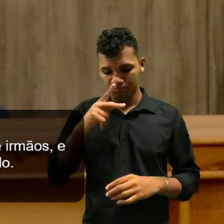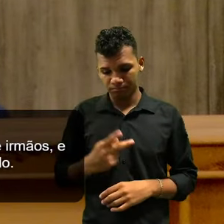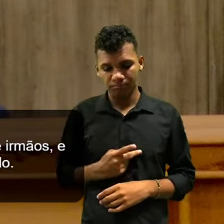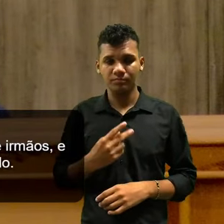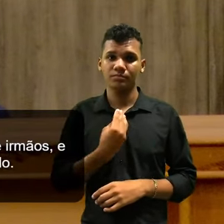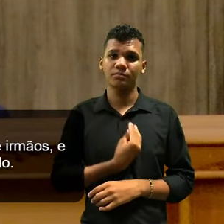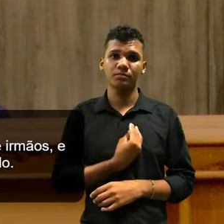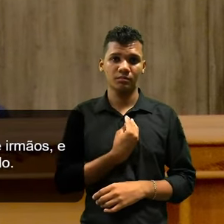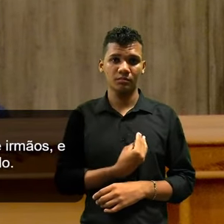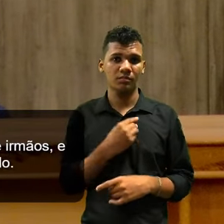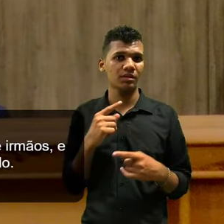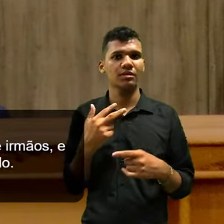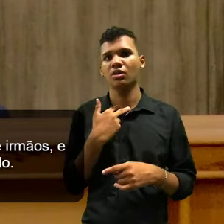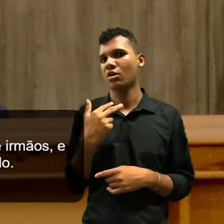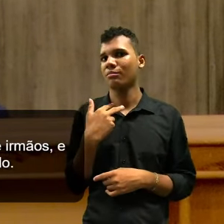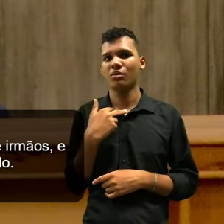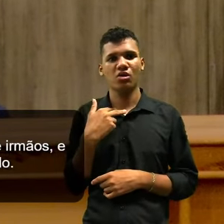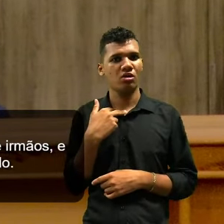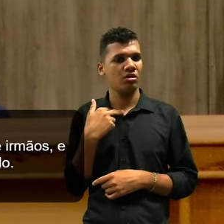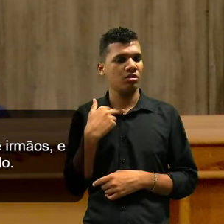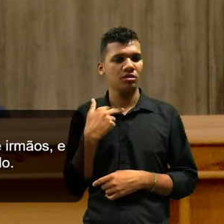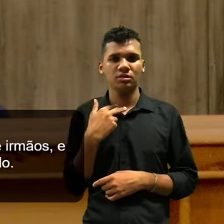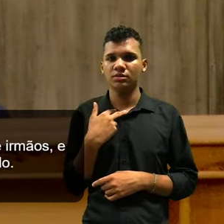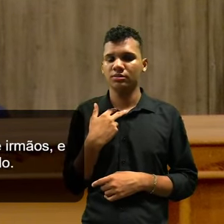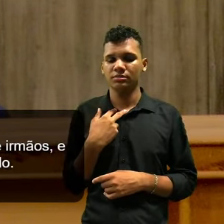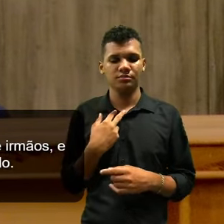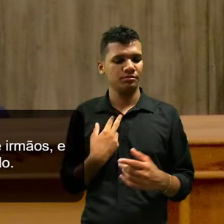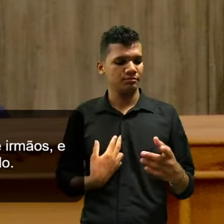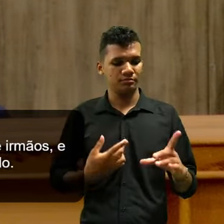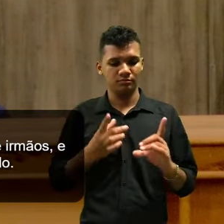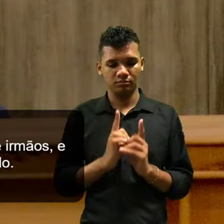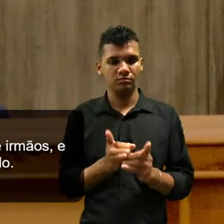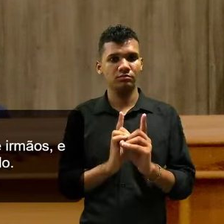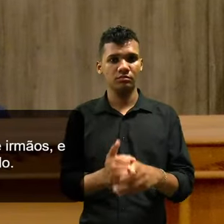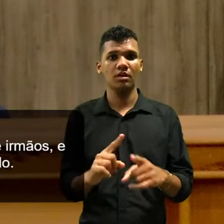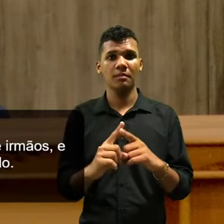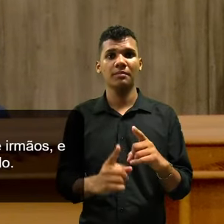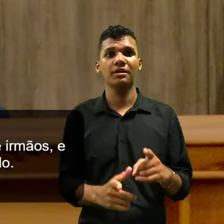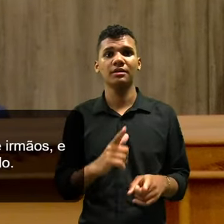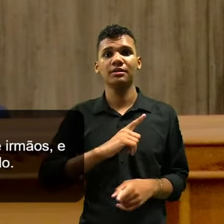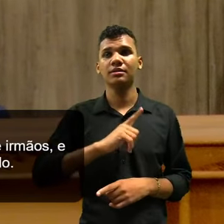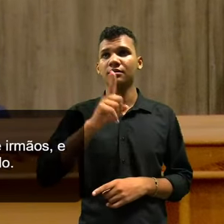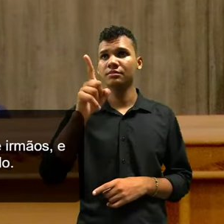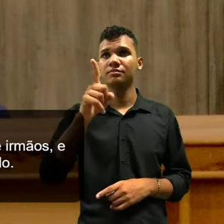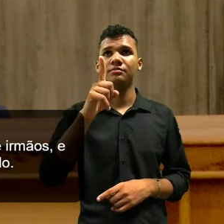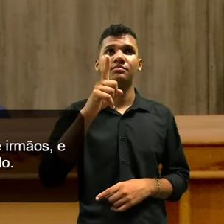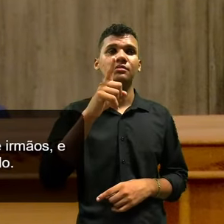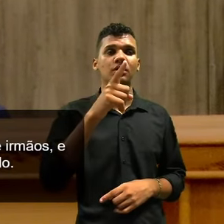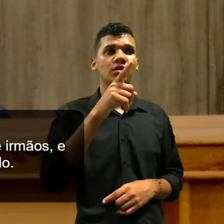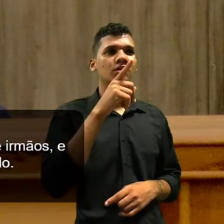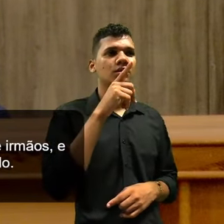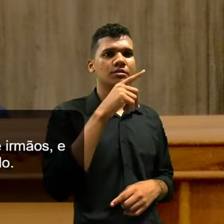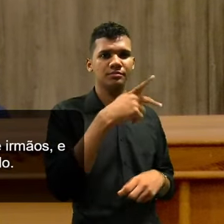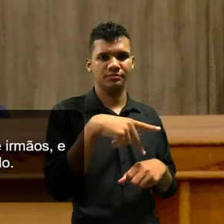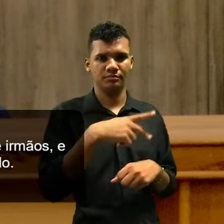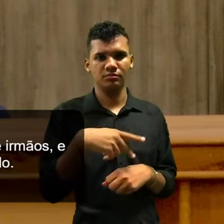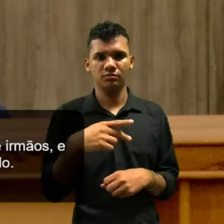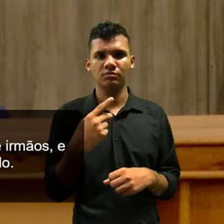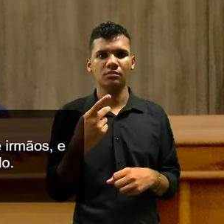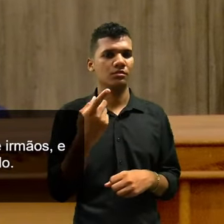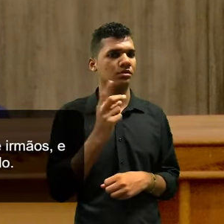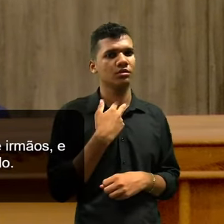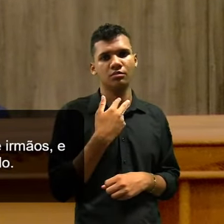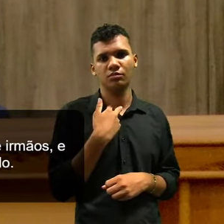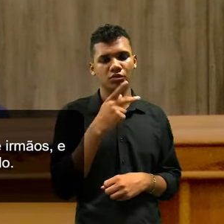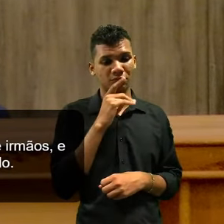ser meu discípulo lá no exterior tem cidade que se o pai aceitar Jesus ele vai ser morto ou o filho também vai